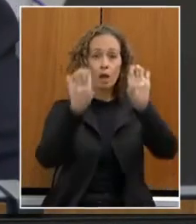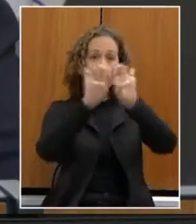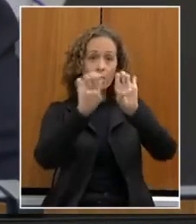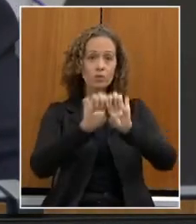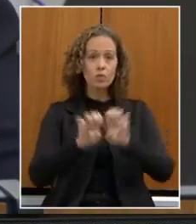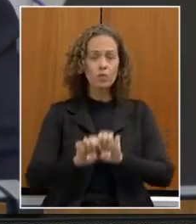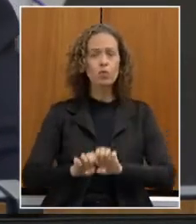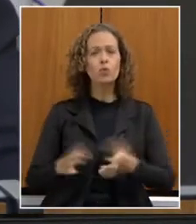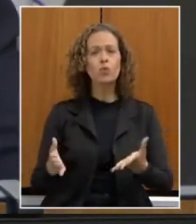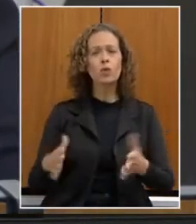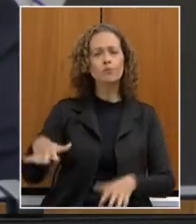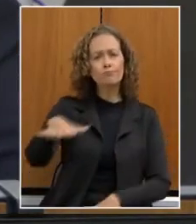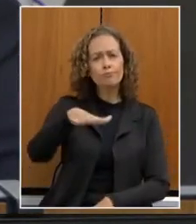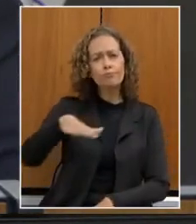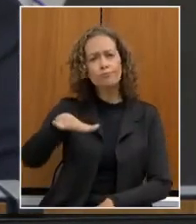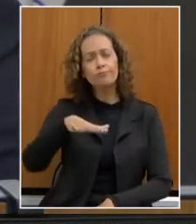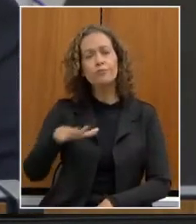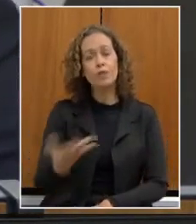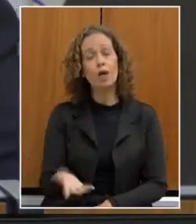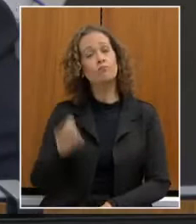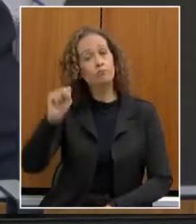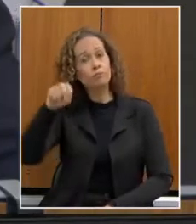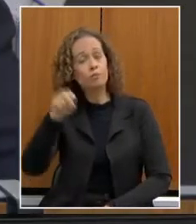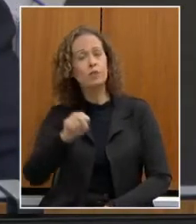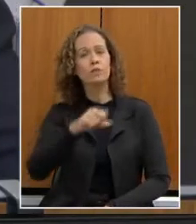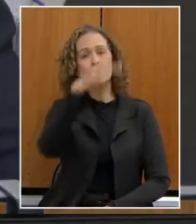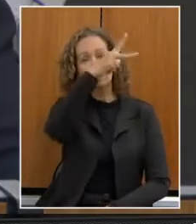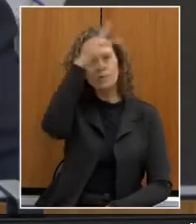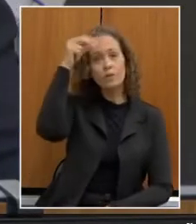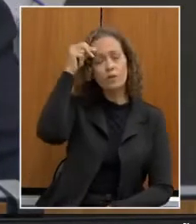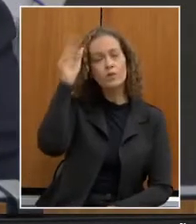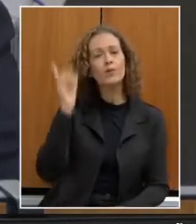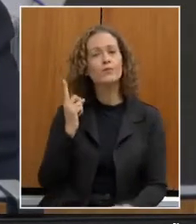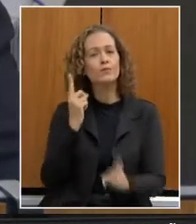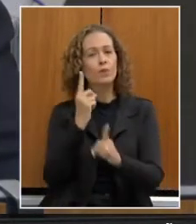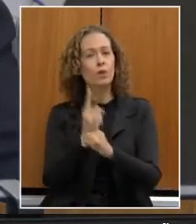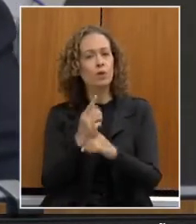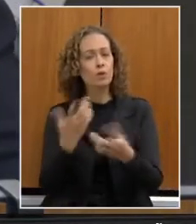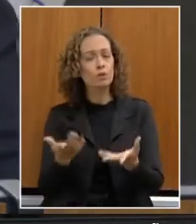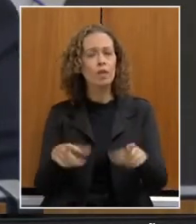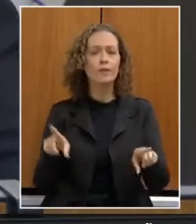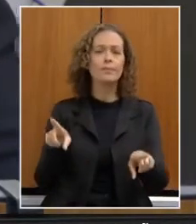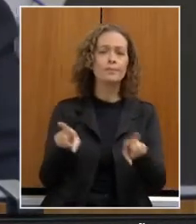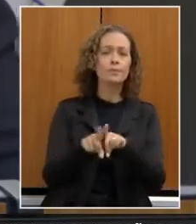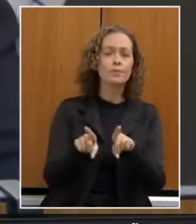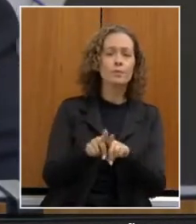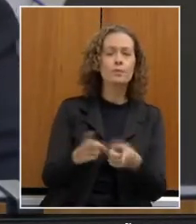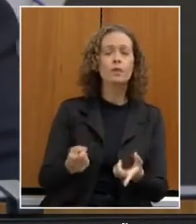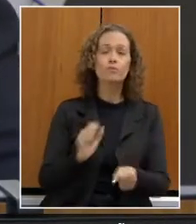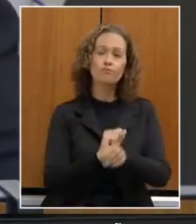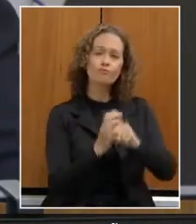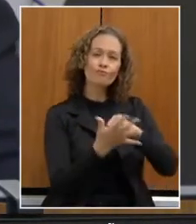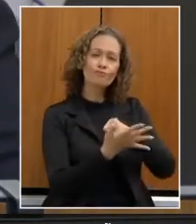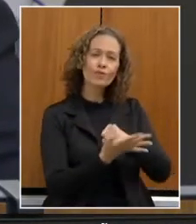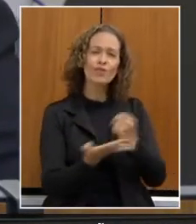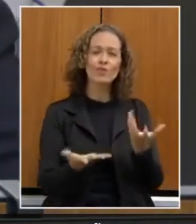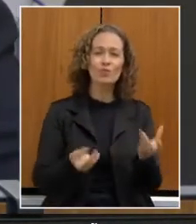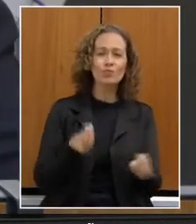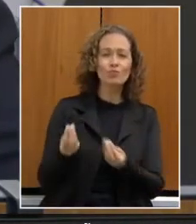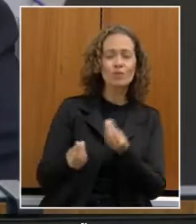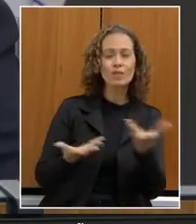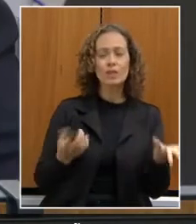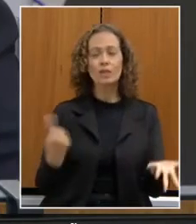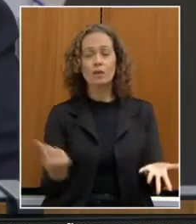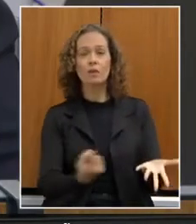vou me reunir sim com o prefeito de lá, viu, deputado, e com a região que isso já estava previsto, a Covid acaba que nos deixa aí muito